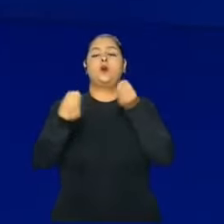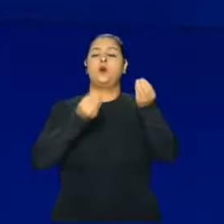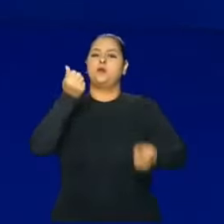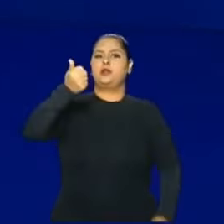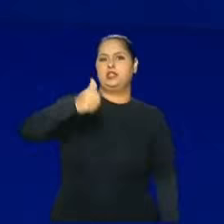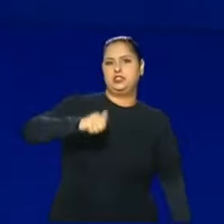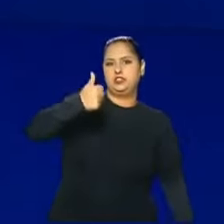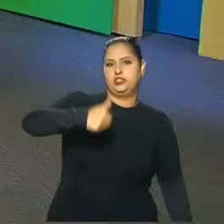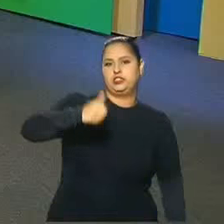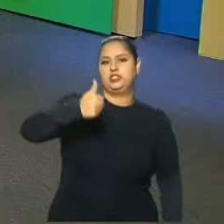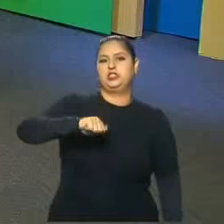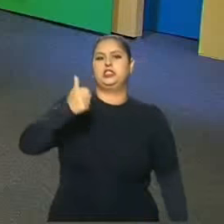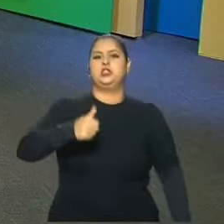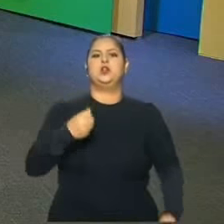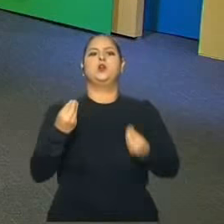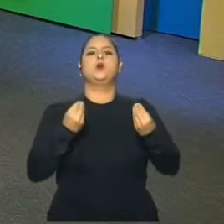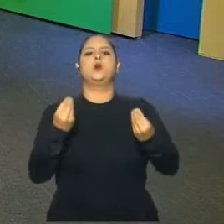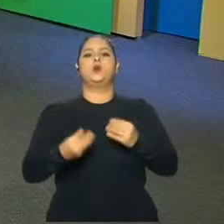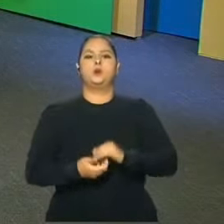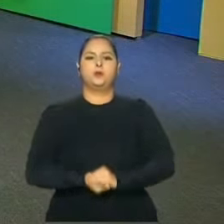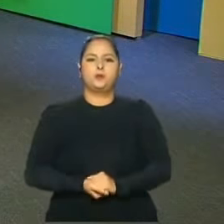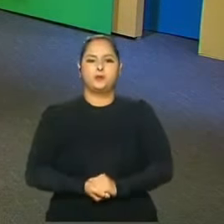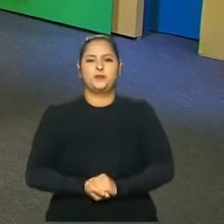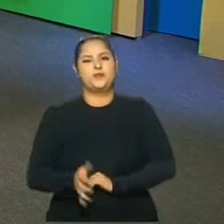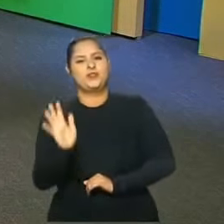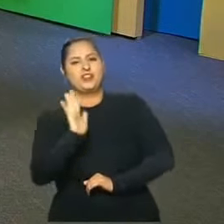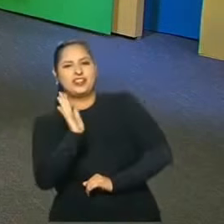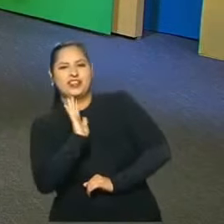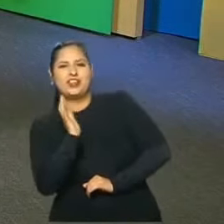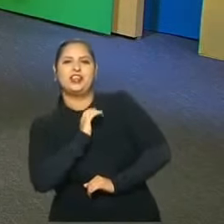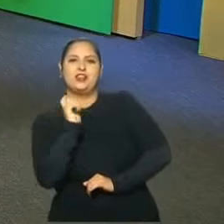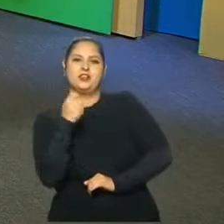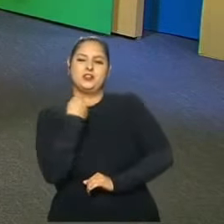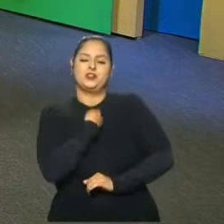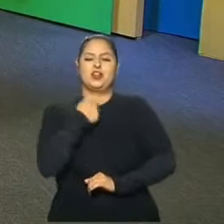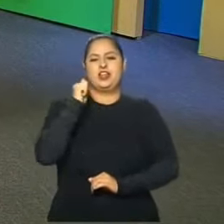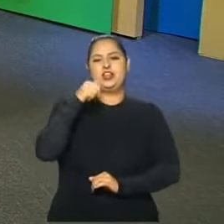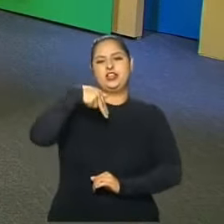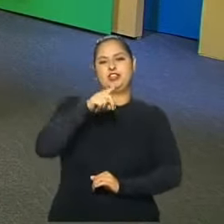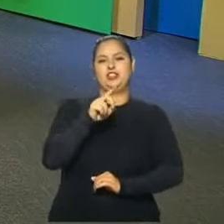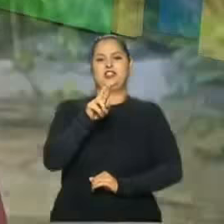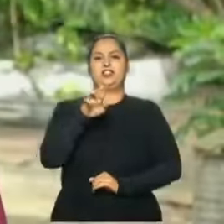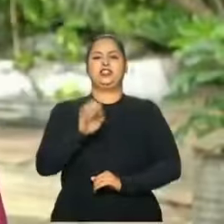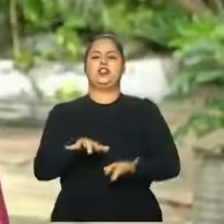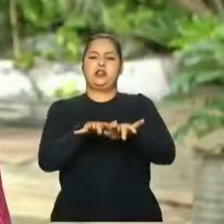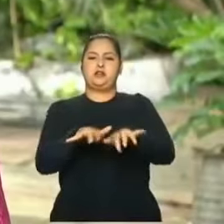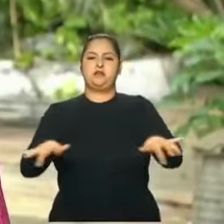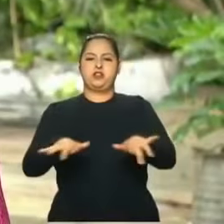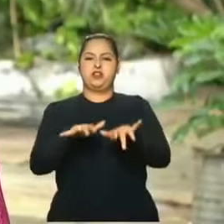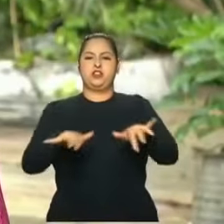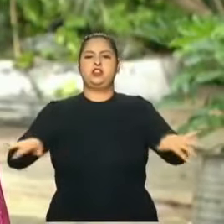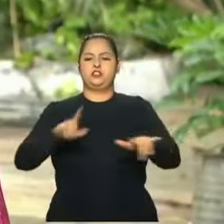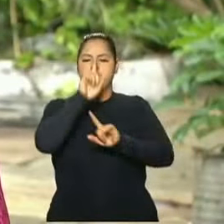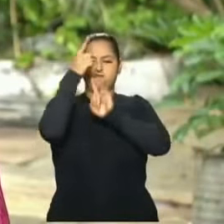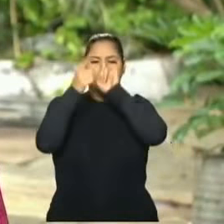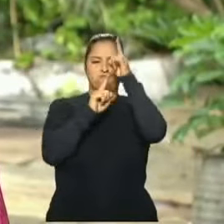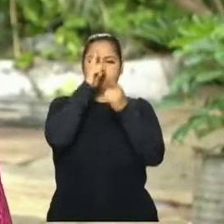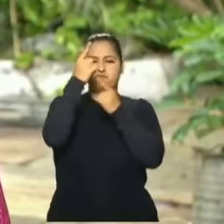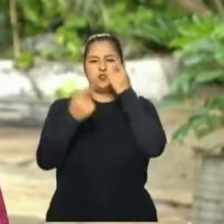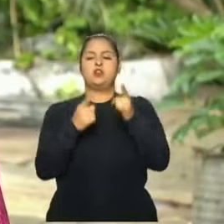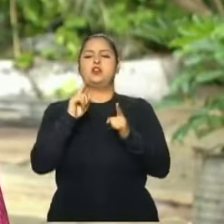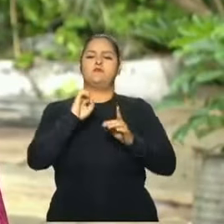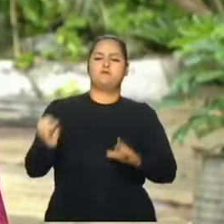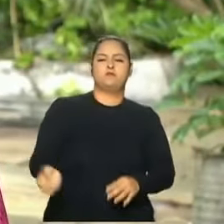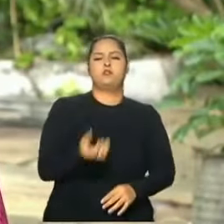uma composição. Diz aí, André. Olá, eu sou o André Memari, pianista, compositor, produtor. E para mim é uma